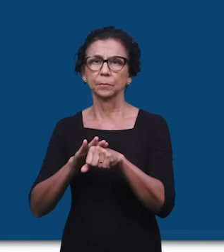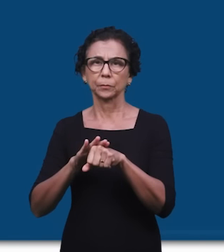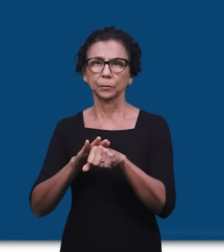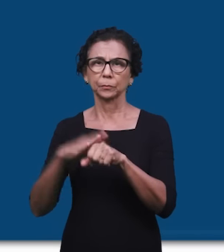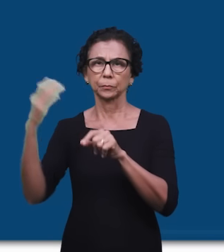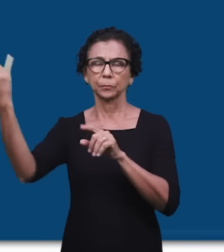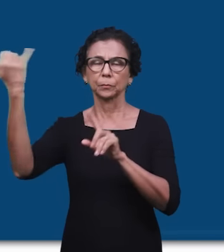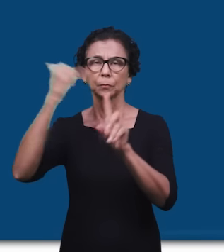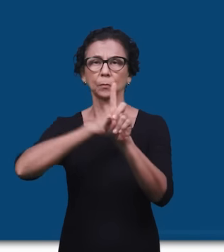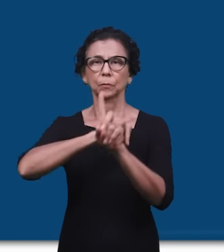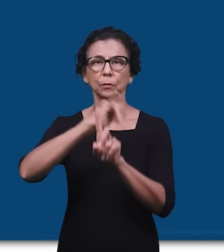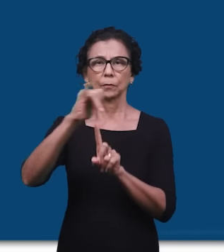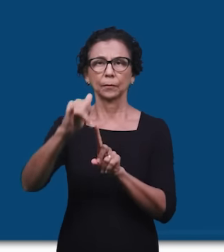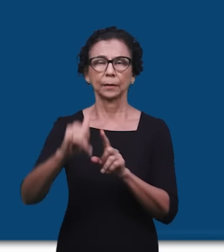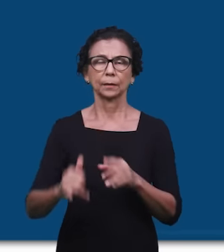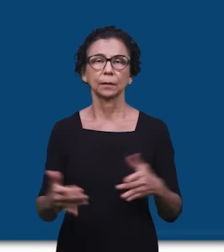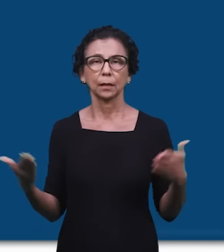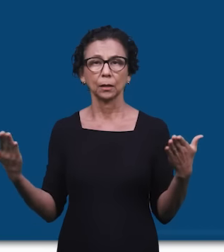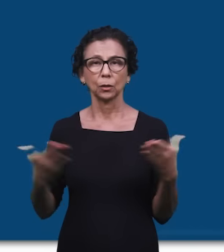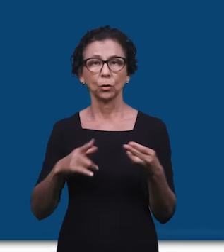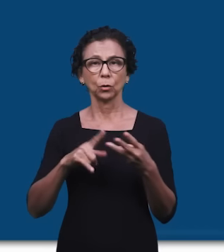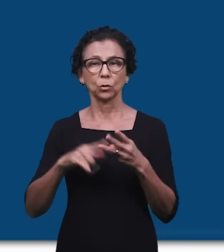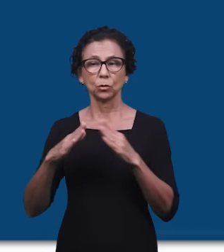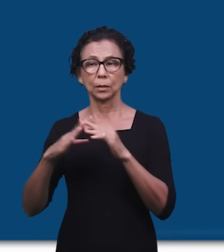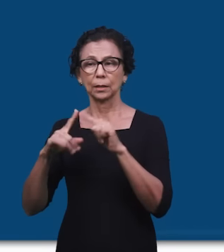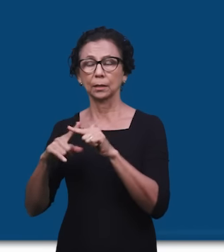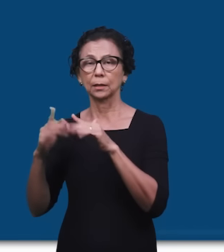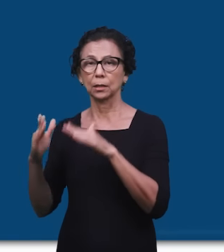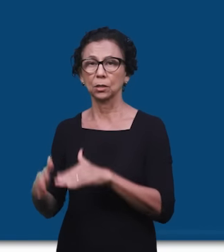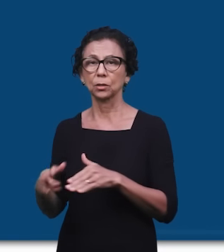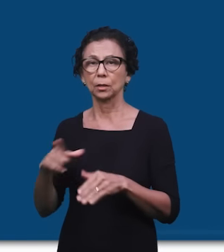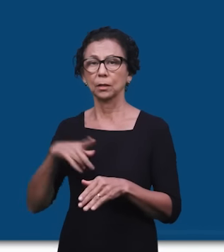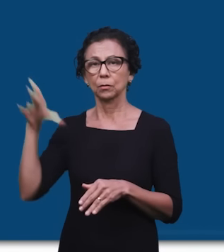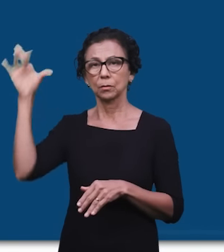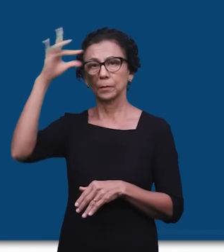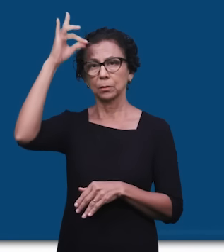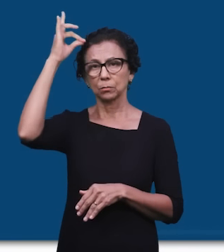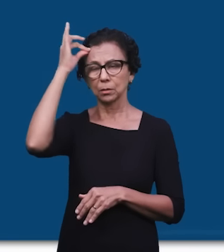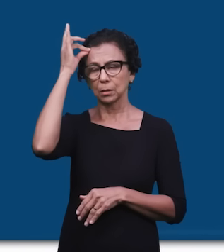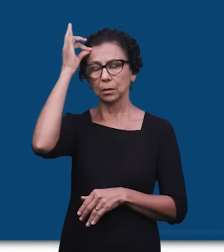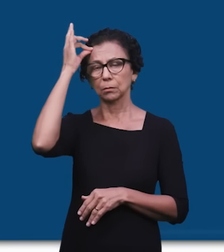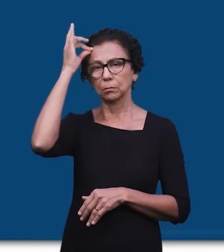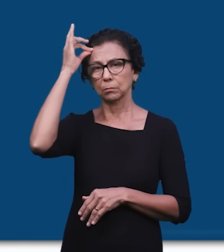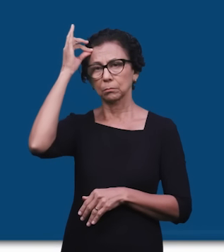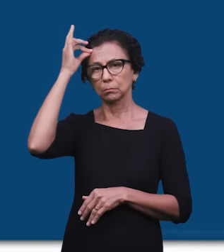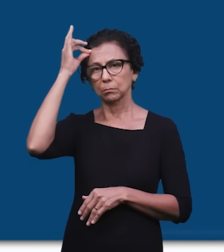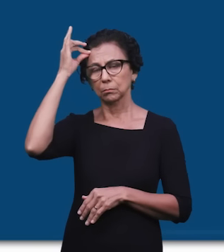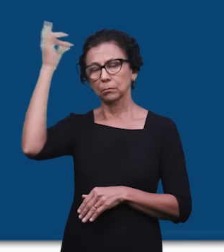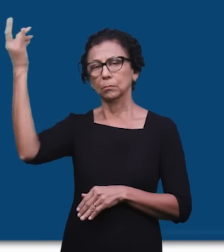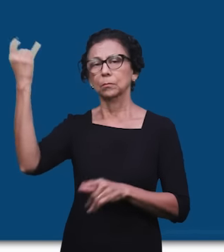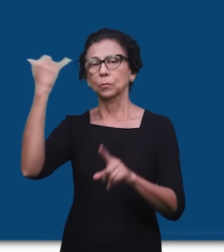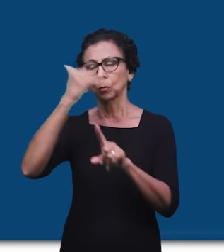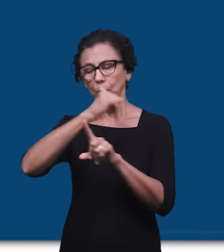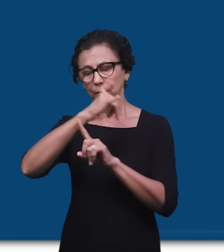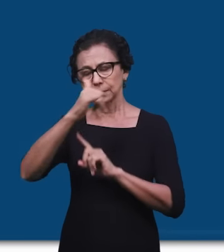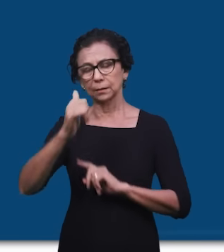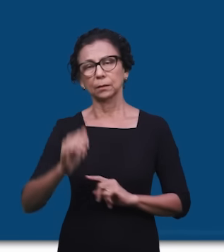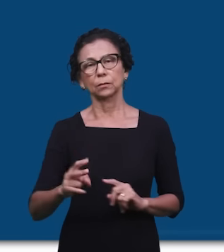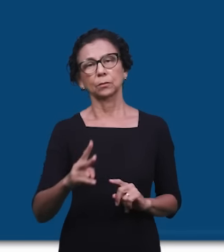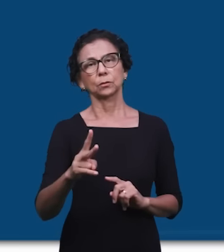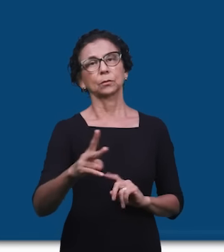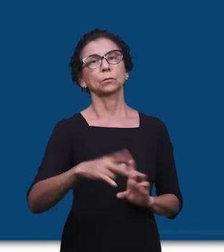o Espírito de profecia. Que coisa extraordinária quando nós vemos o seguinte, no início da igreja, na caminhada da